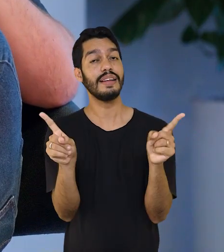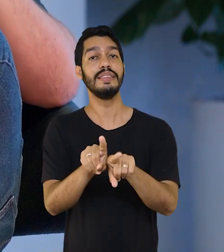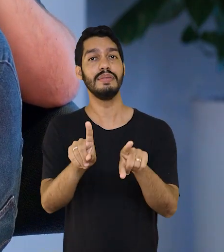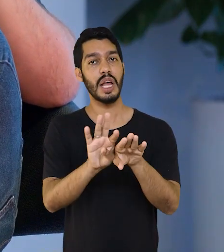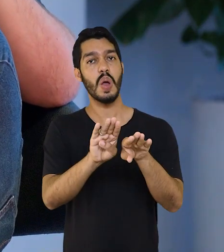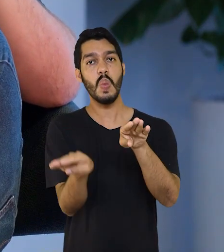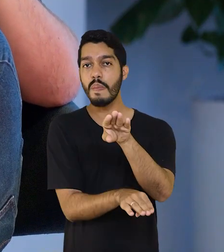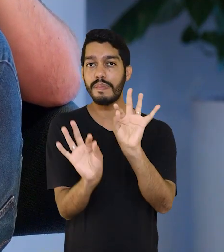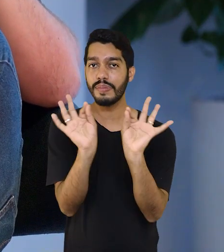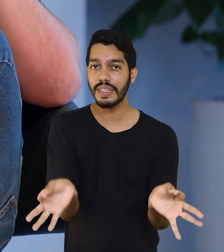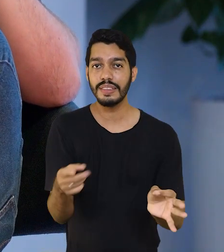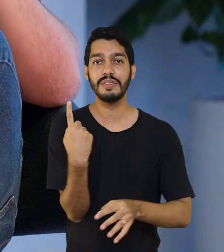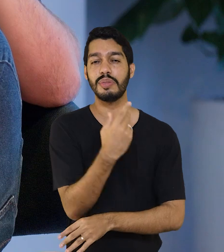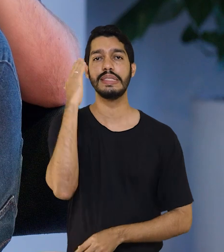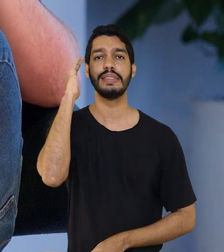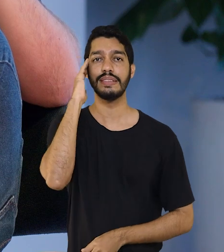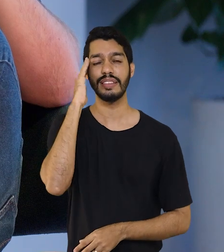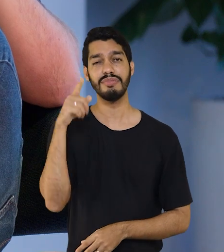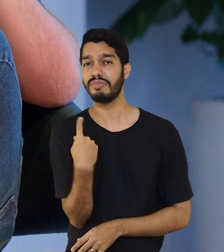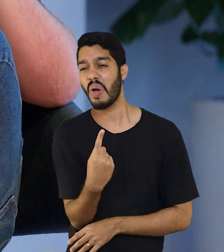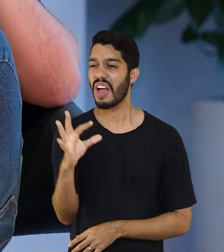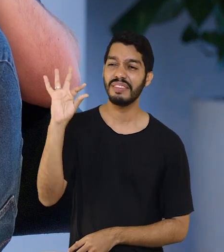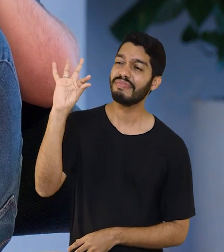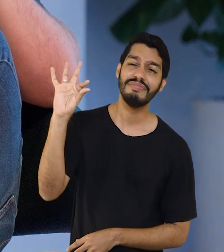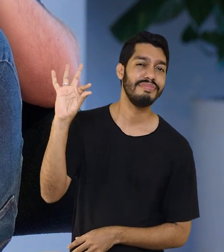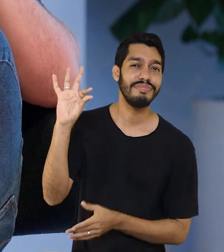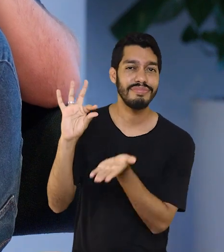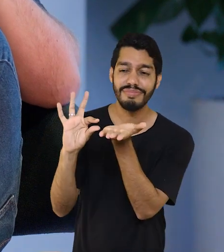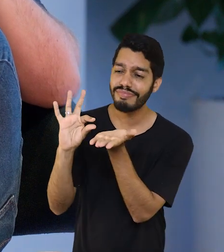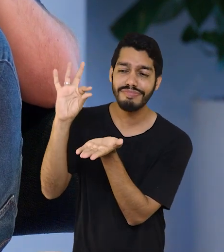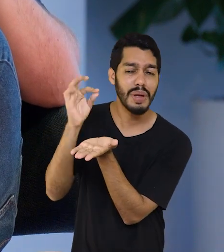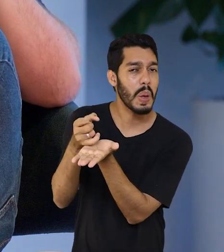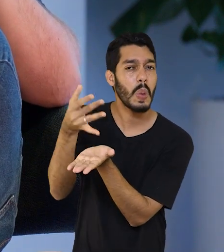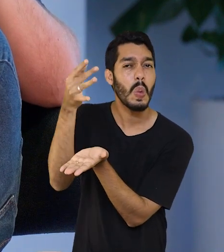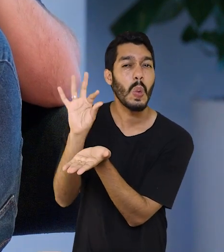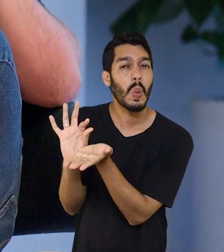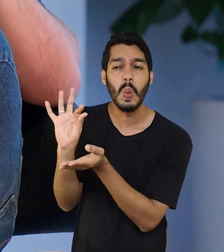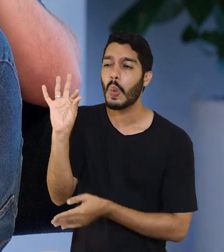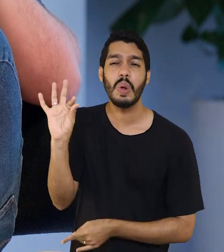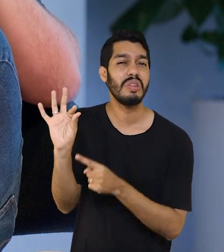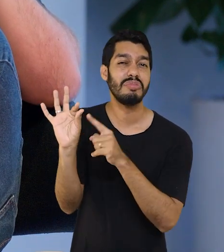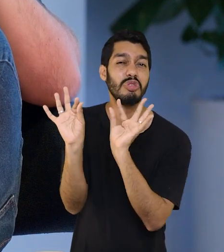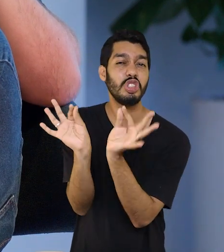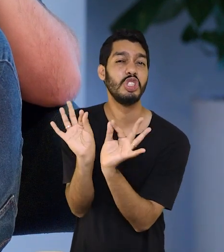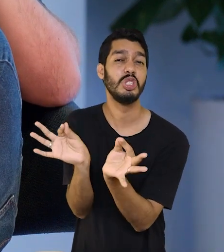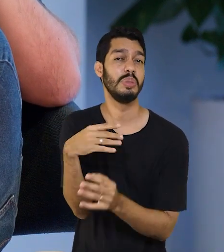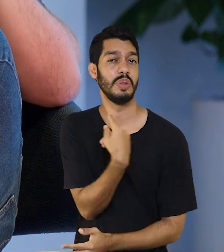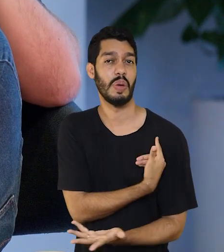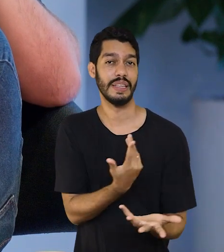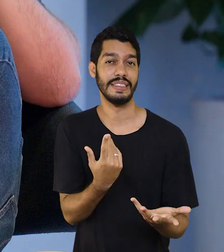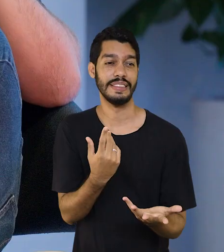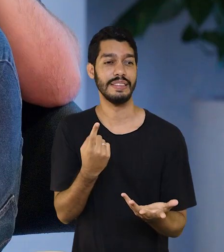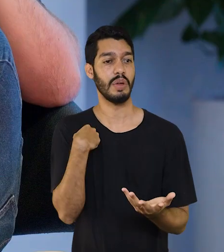você, enfim, entender que a gente é um grãozinho de areia, né? E que no final do dia,